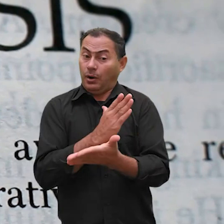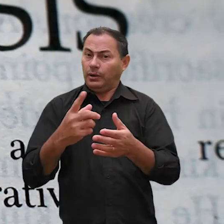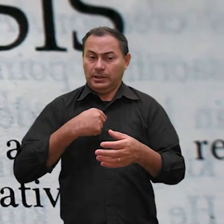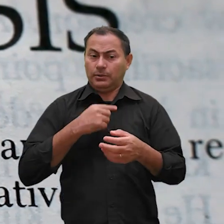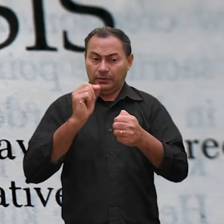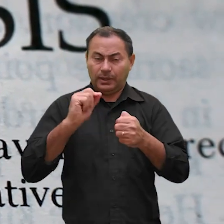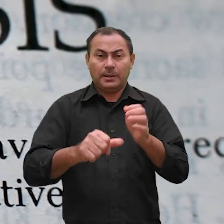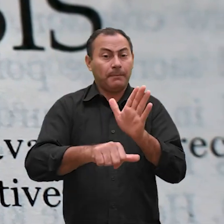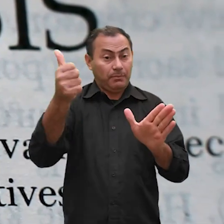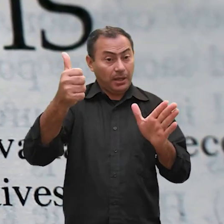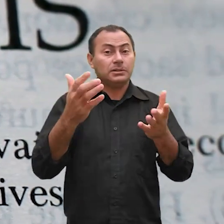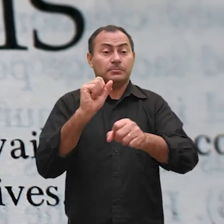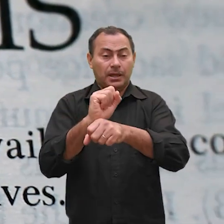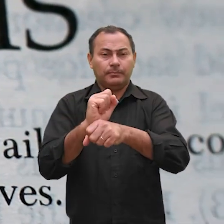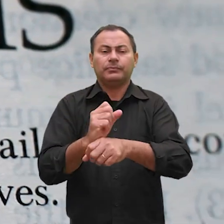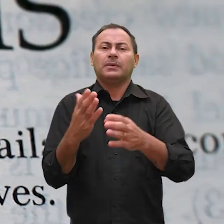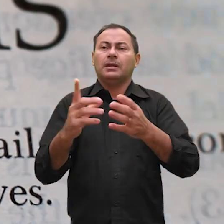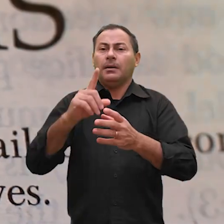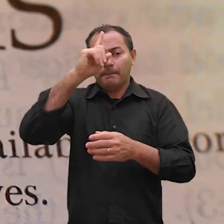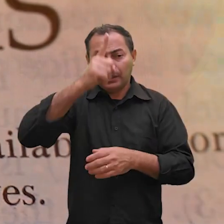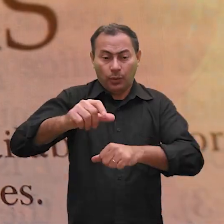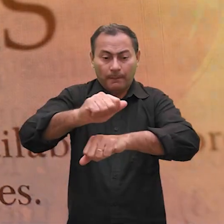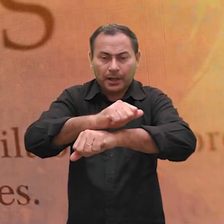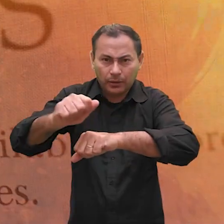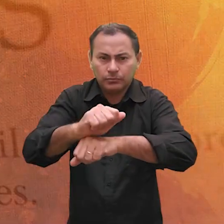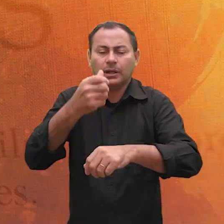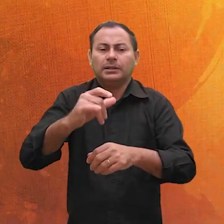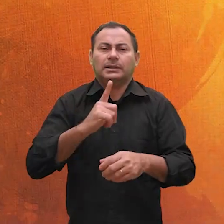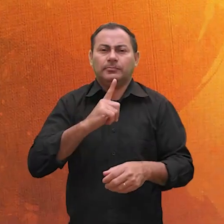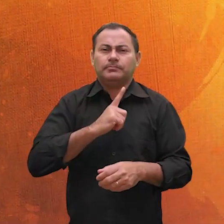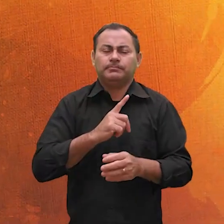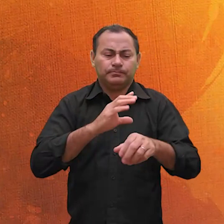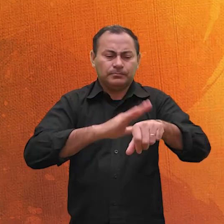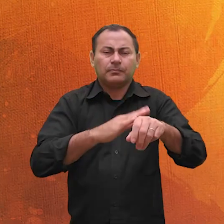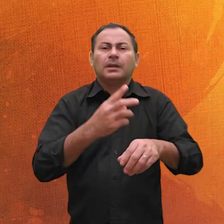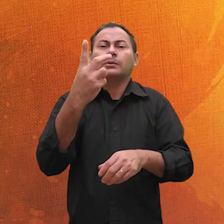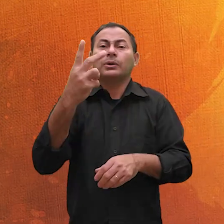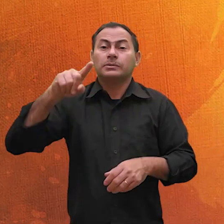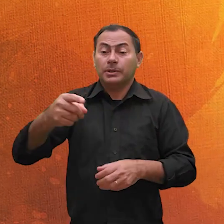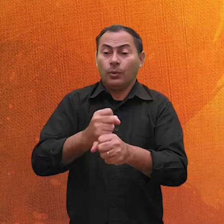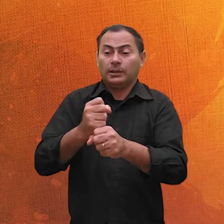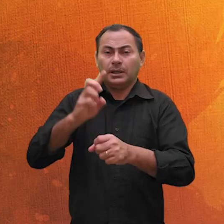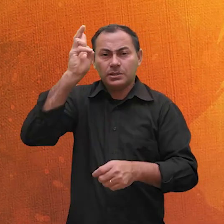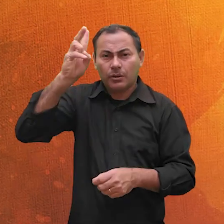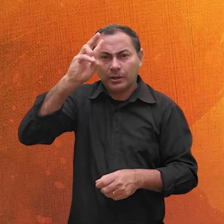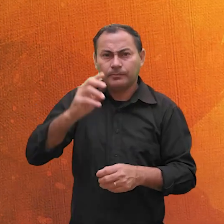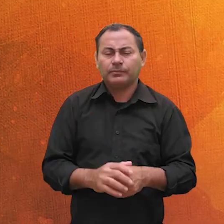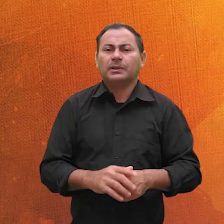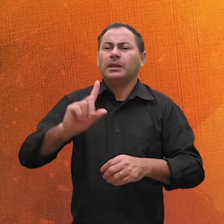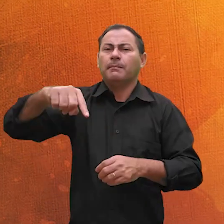tem algumas coisas que eu quero fazer primeiro. Ele então enviou Abraão, e daí temos aquele período de 2000 anos da